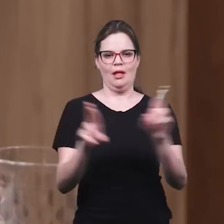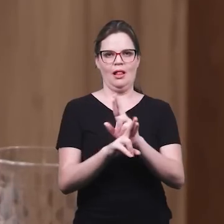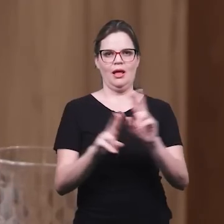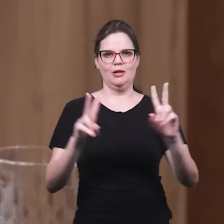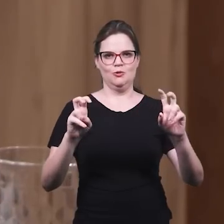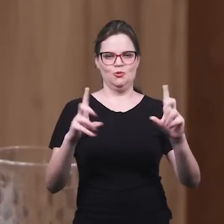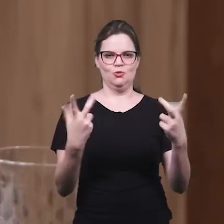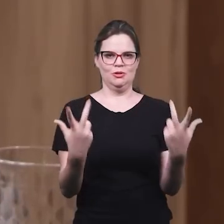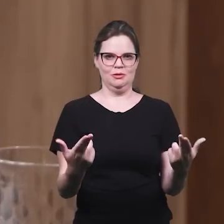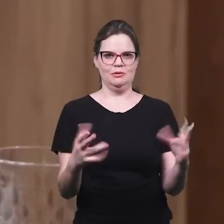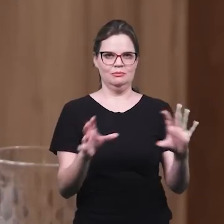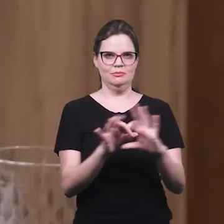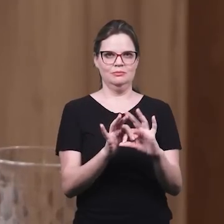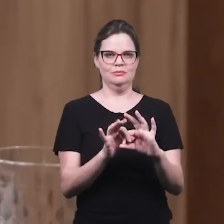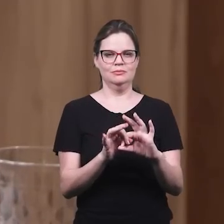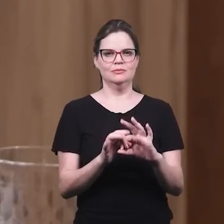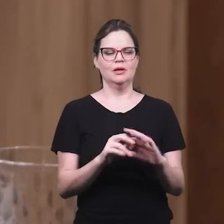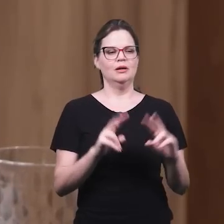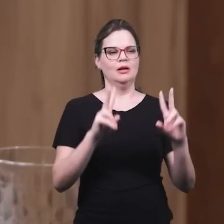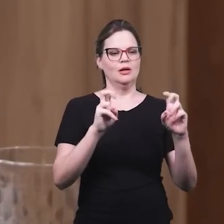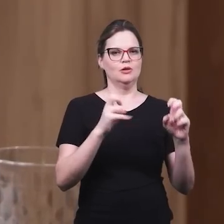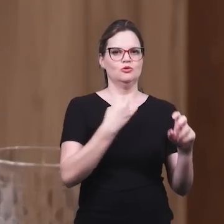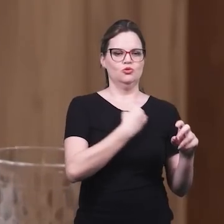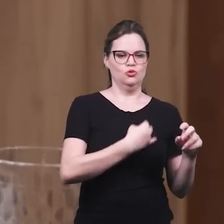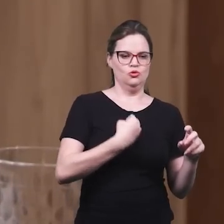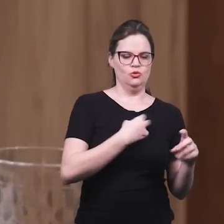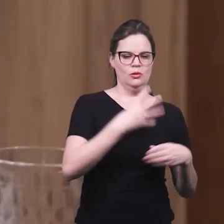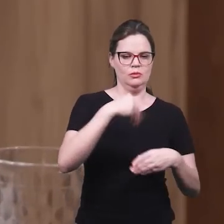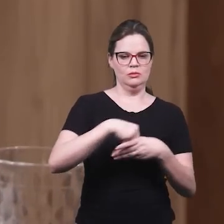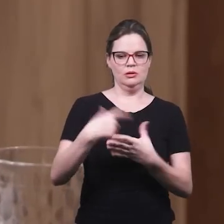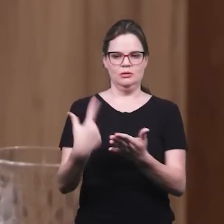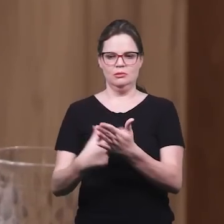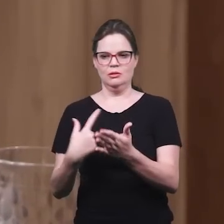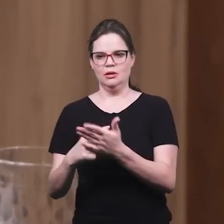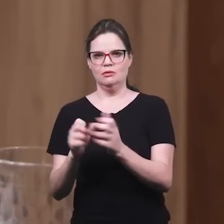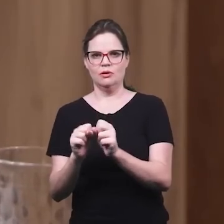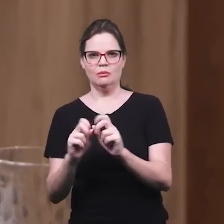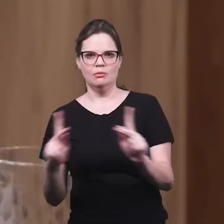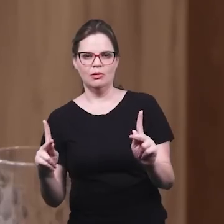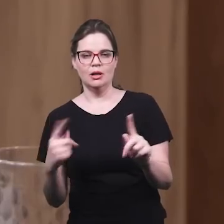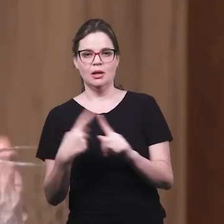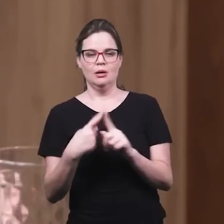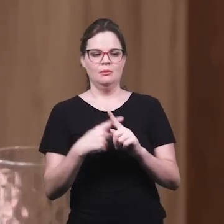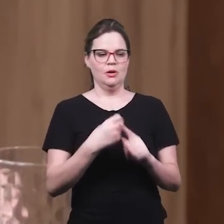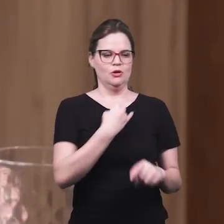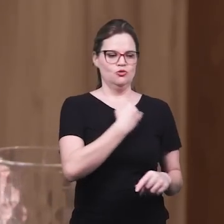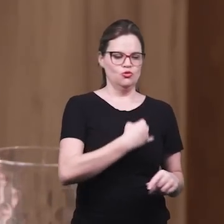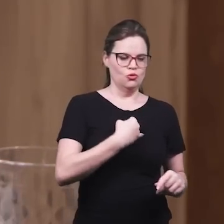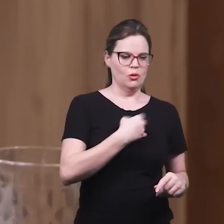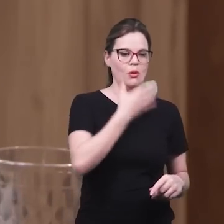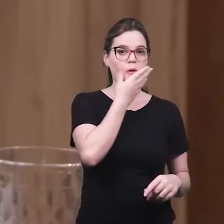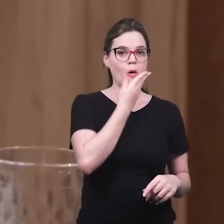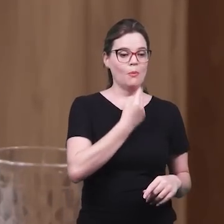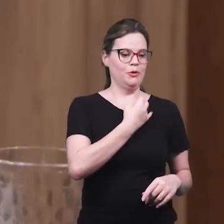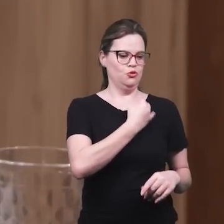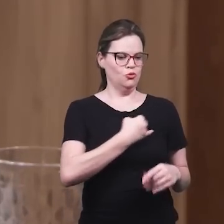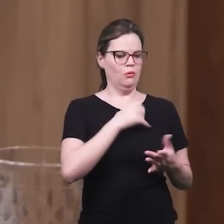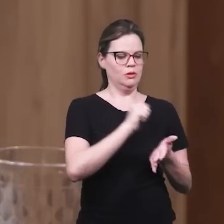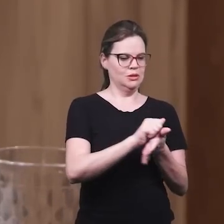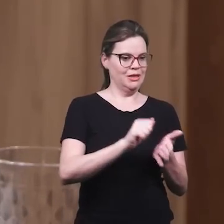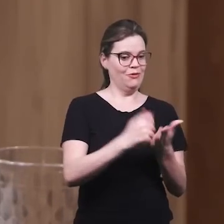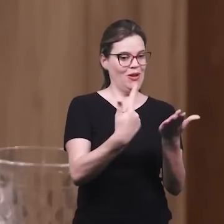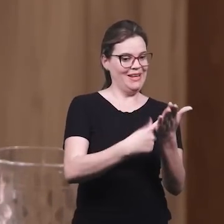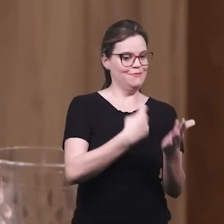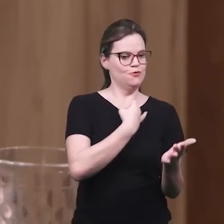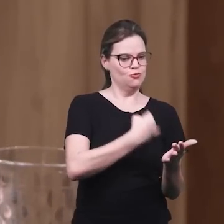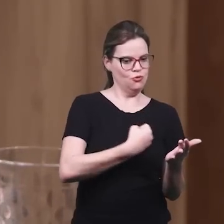assunto, o assunto do Evangelho de João, do livro de Apocalipse, que o Evangelho foi escrito pelo apóstolo João, e o livro de Apocalipse também,